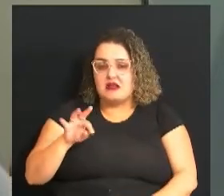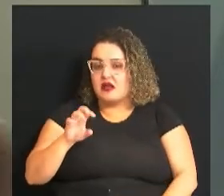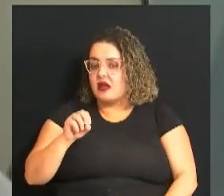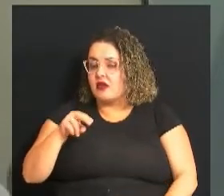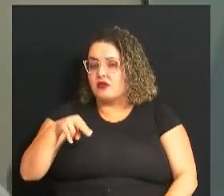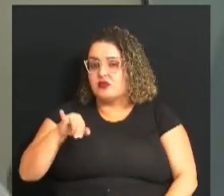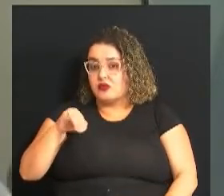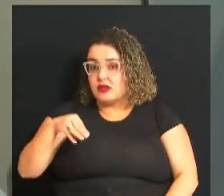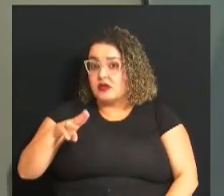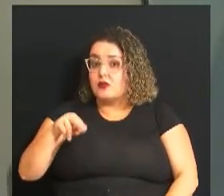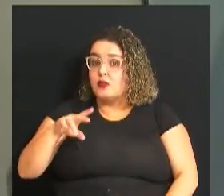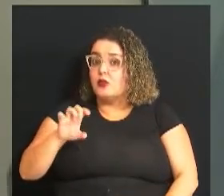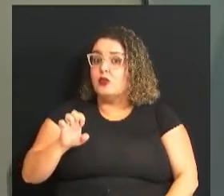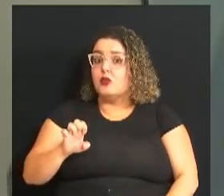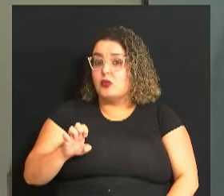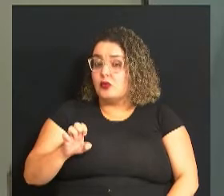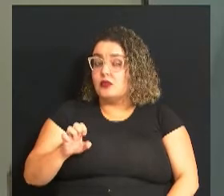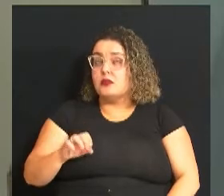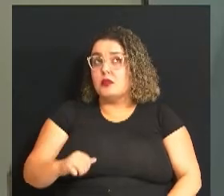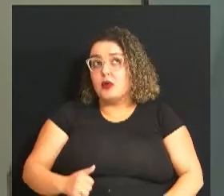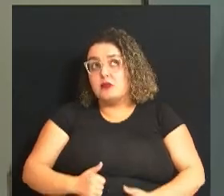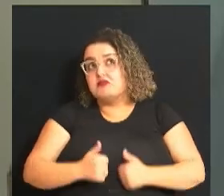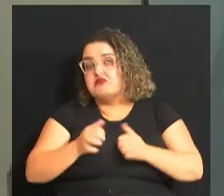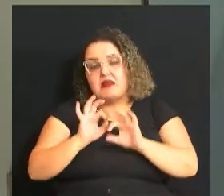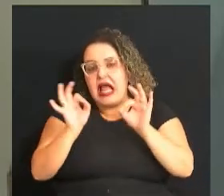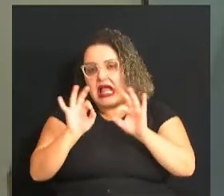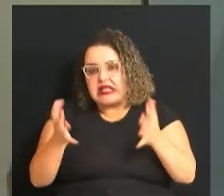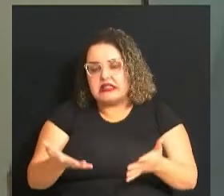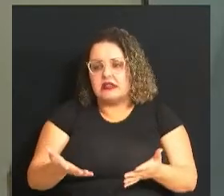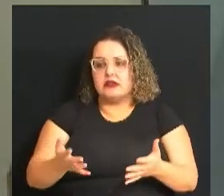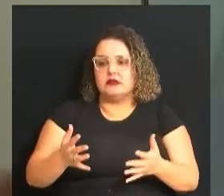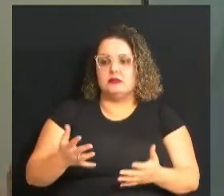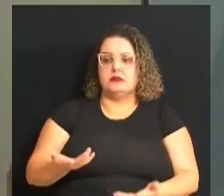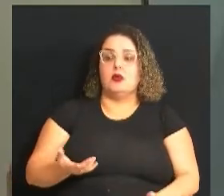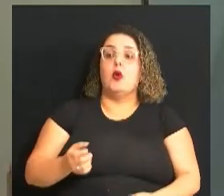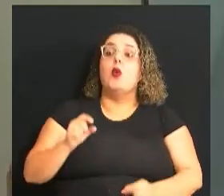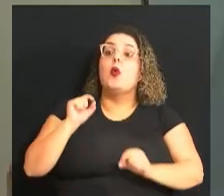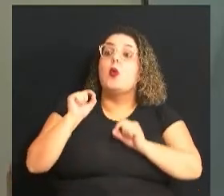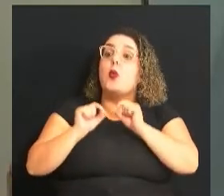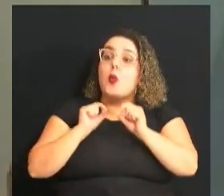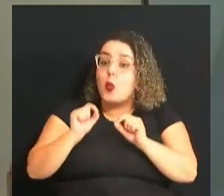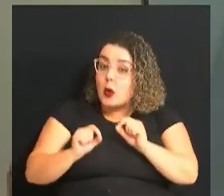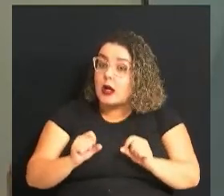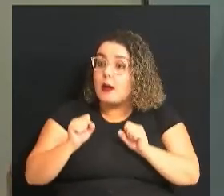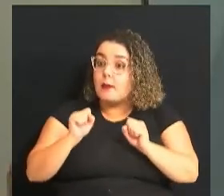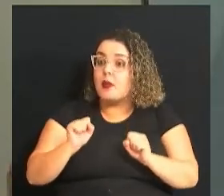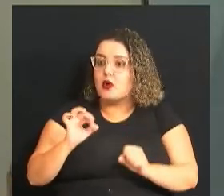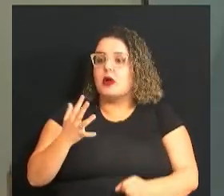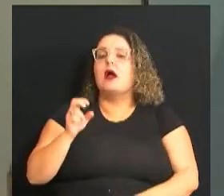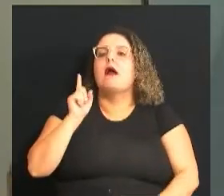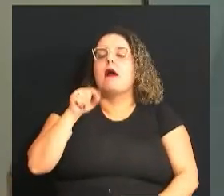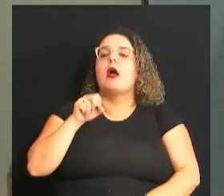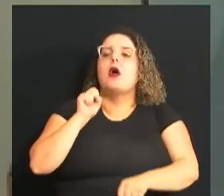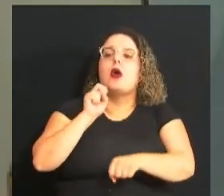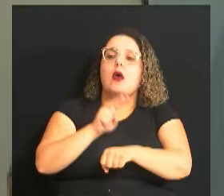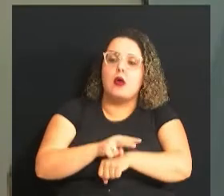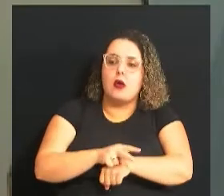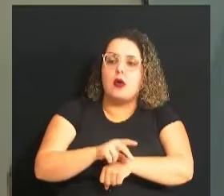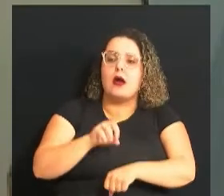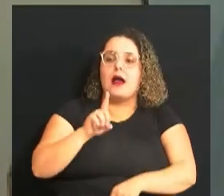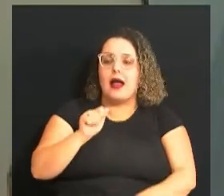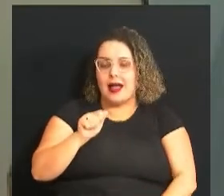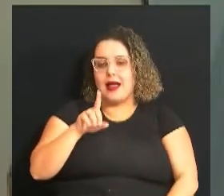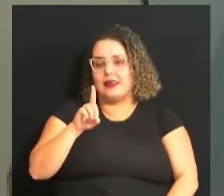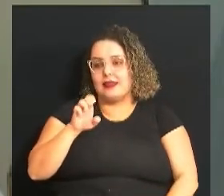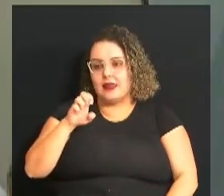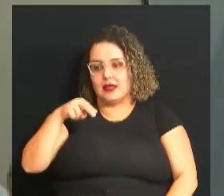que parece para nós hoje é que ela pode estar sendo causada por um vírus chamado adenovírus, que é um vírus